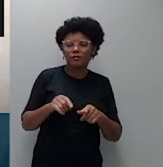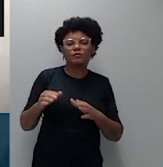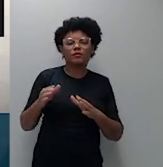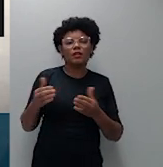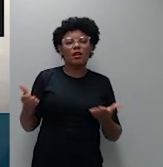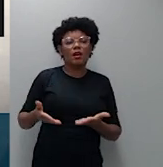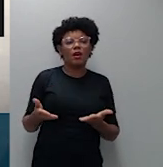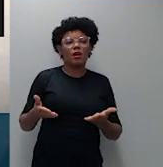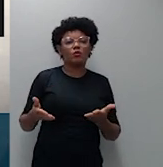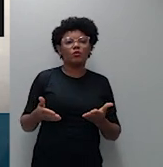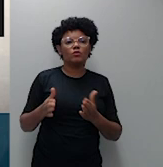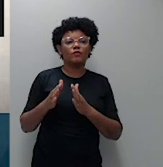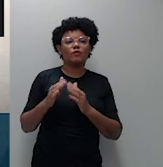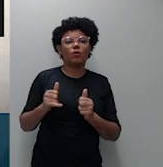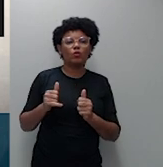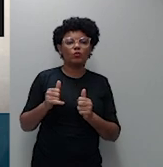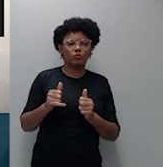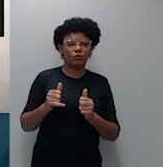Vista